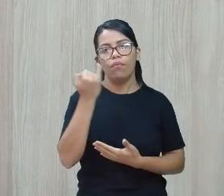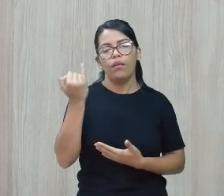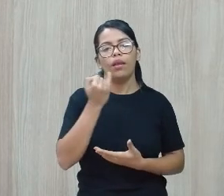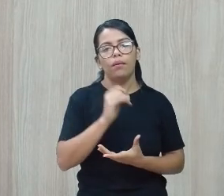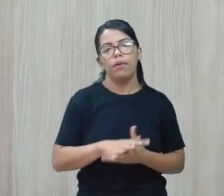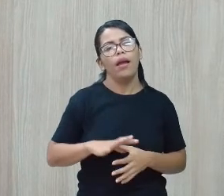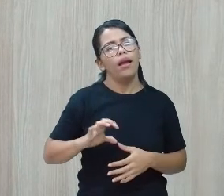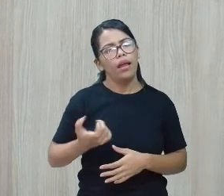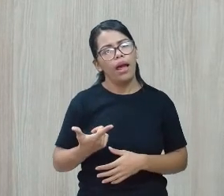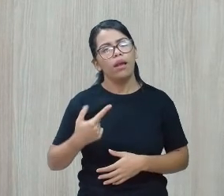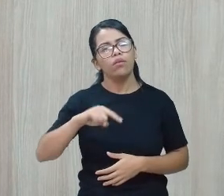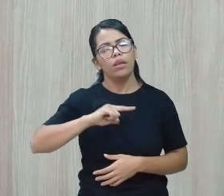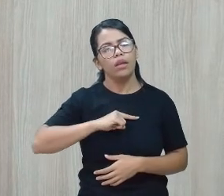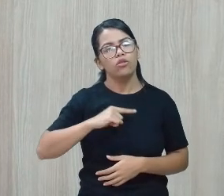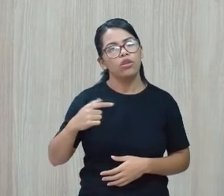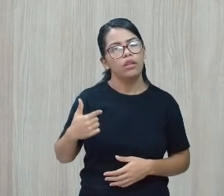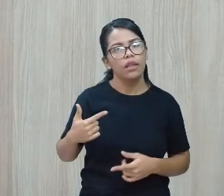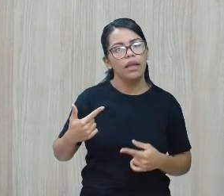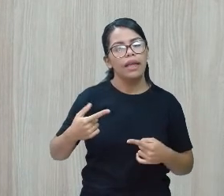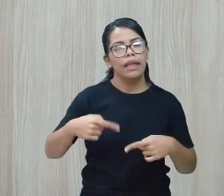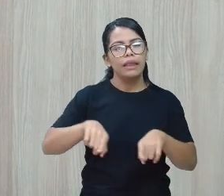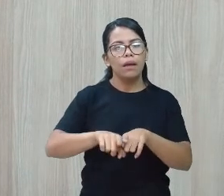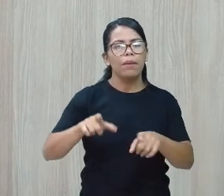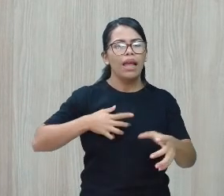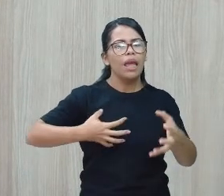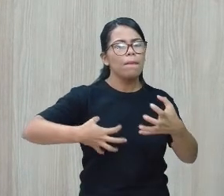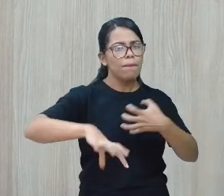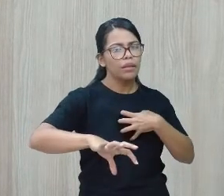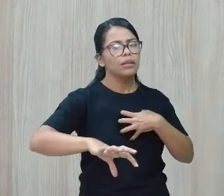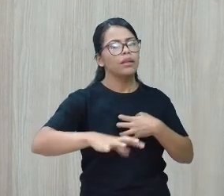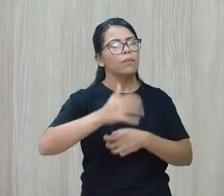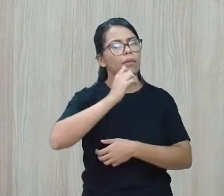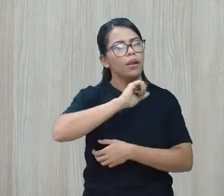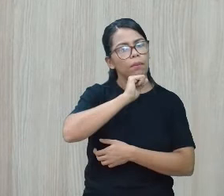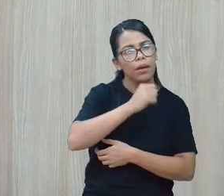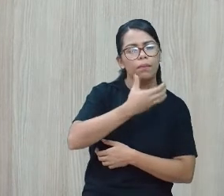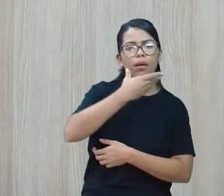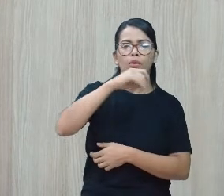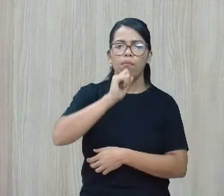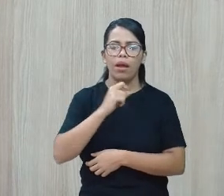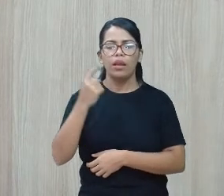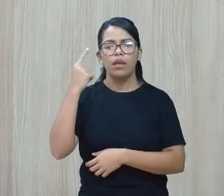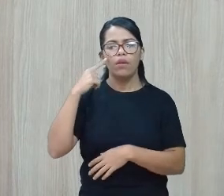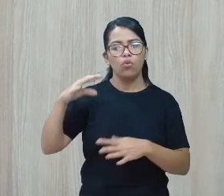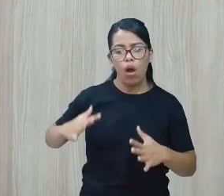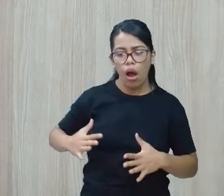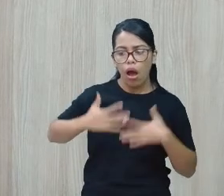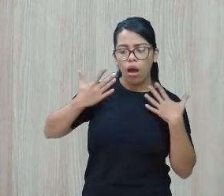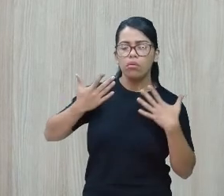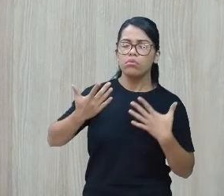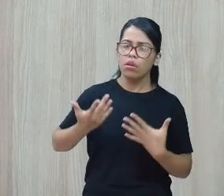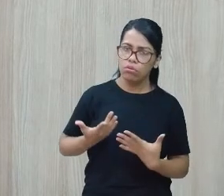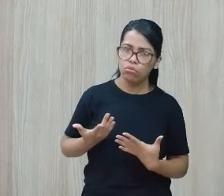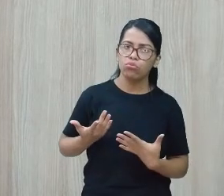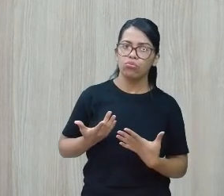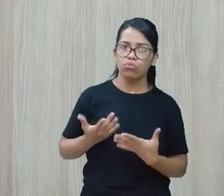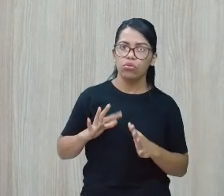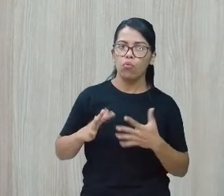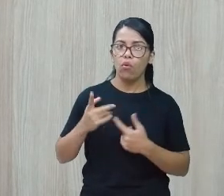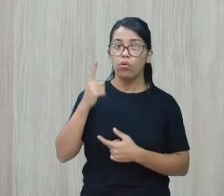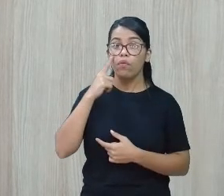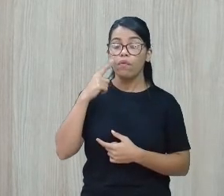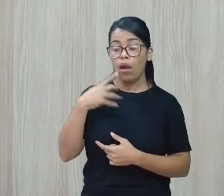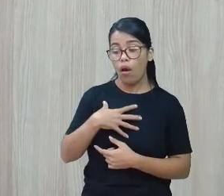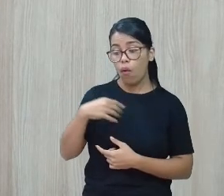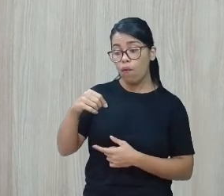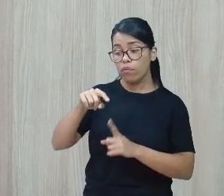nos colocamos também no papel desses pais que são pegos de surpresa, né? Que se assustaram com essa